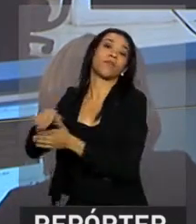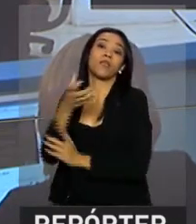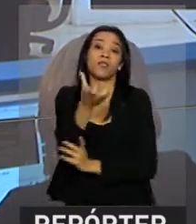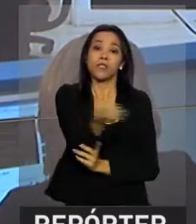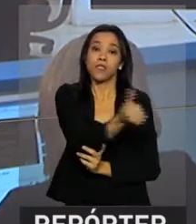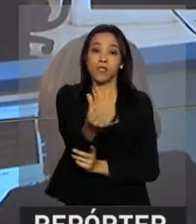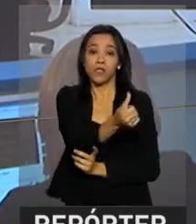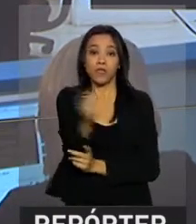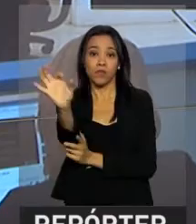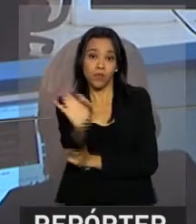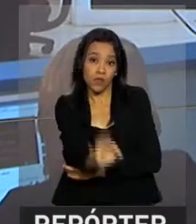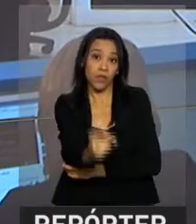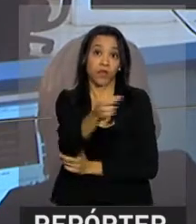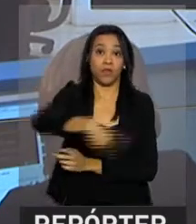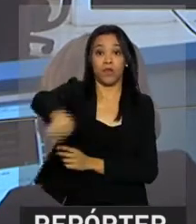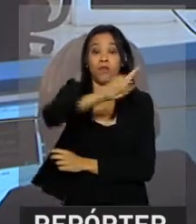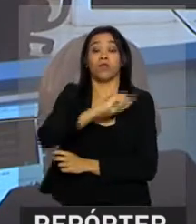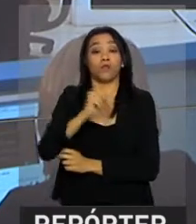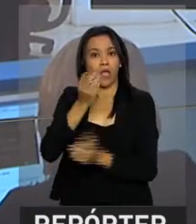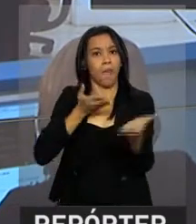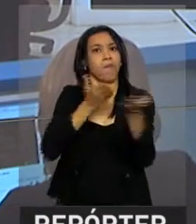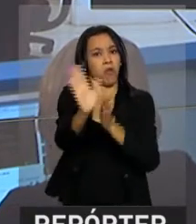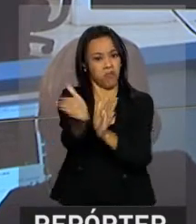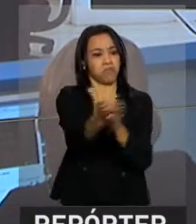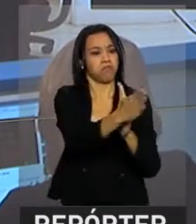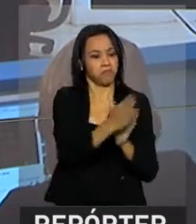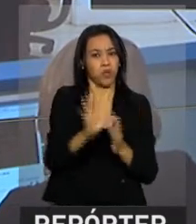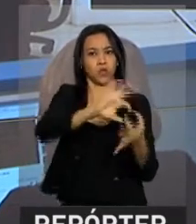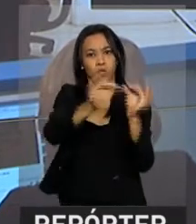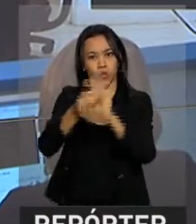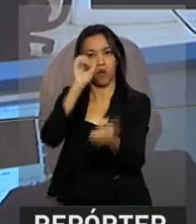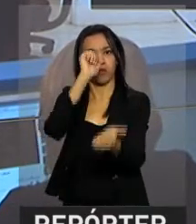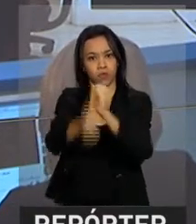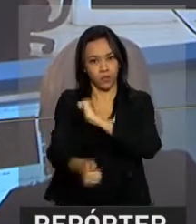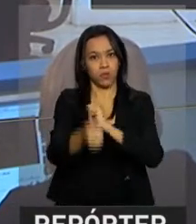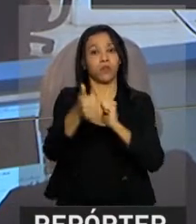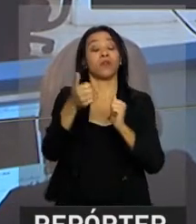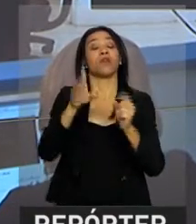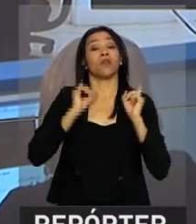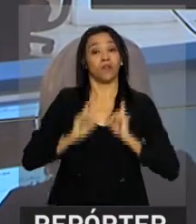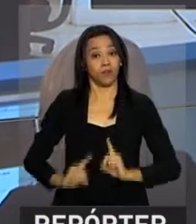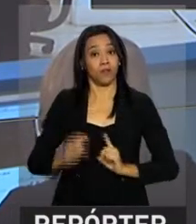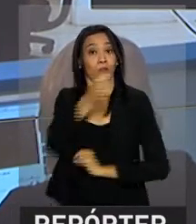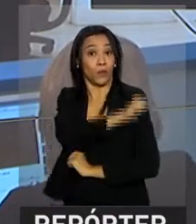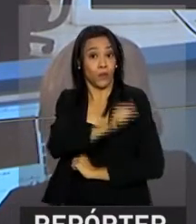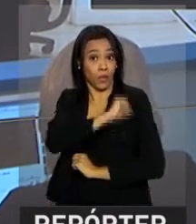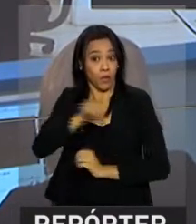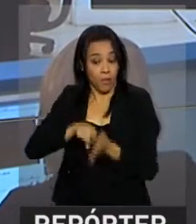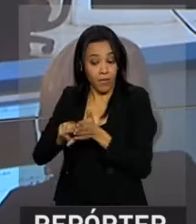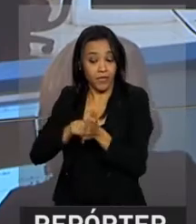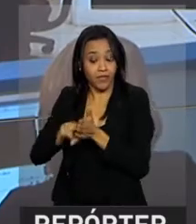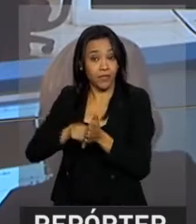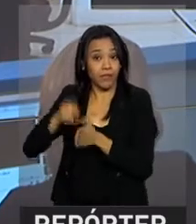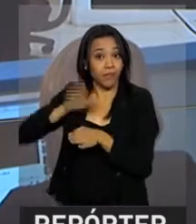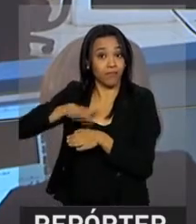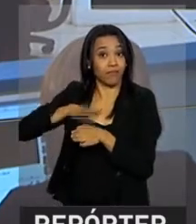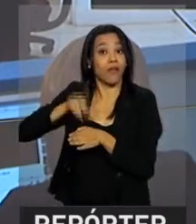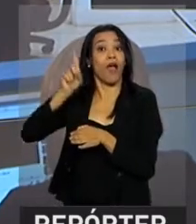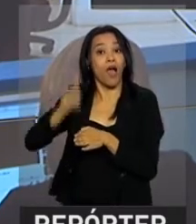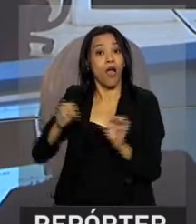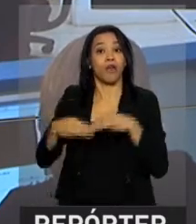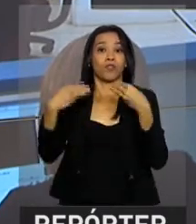dos brasileiros aprovam jogos olímpicos e paraolímpicos do rio os números são de uma pesquisa inédita encomendada